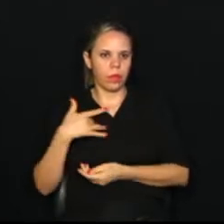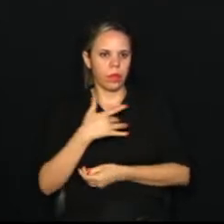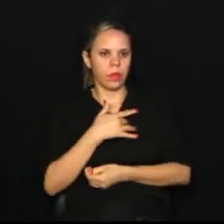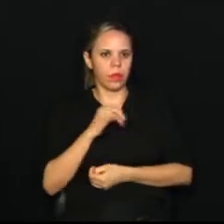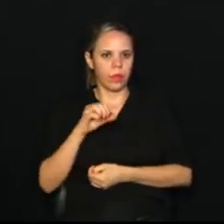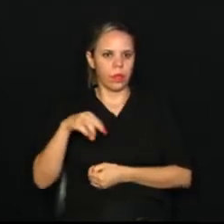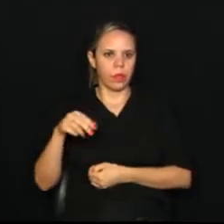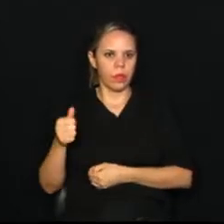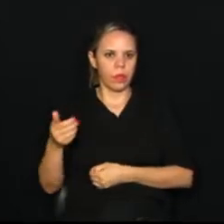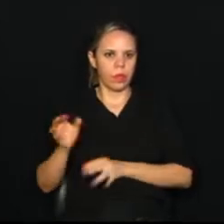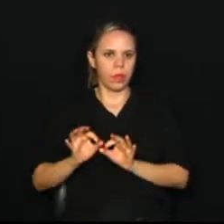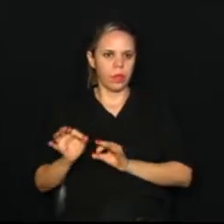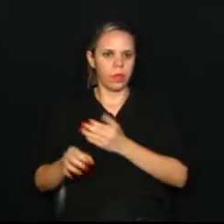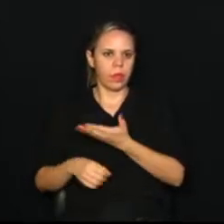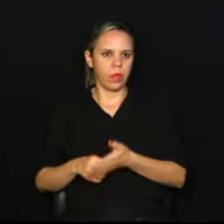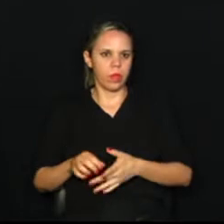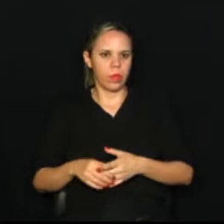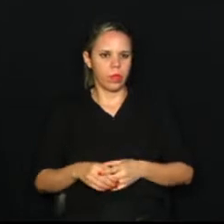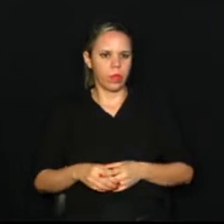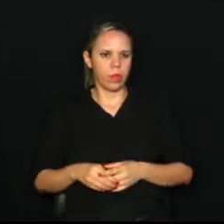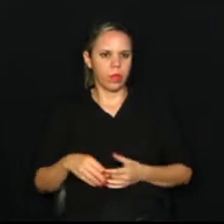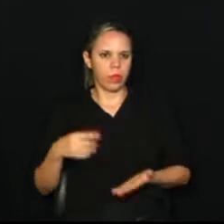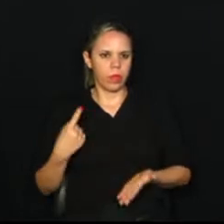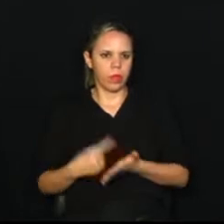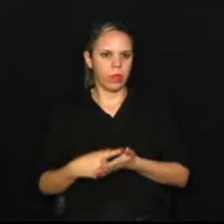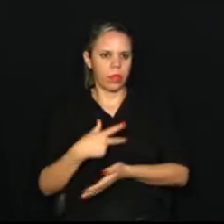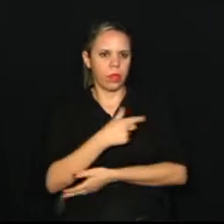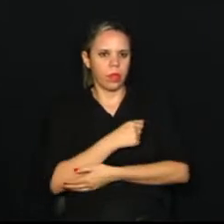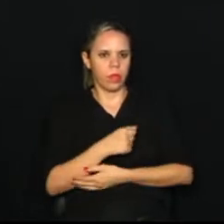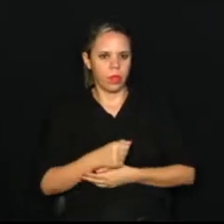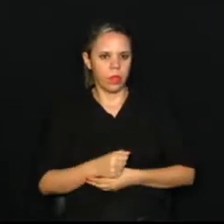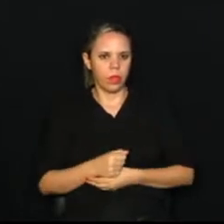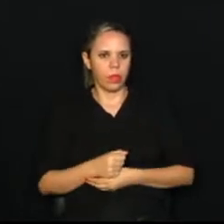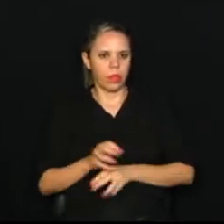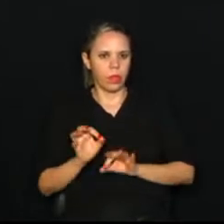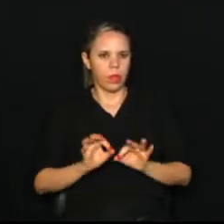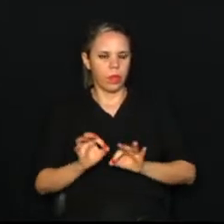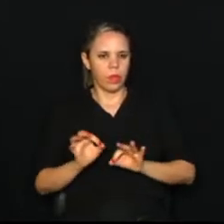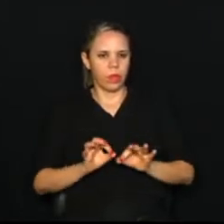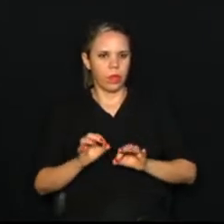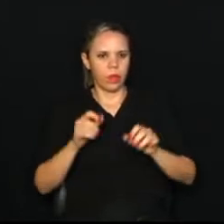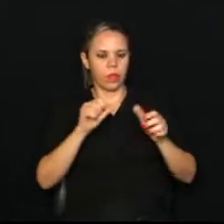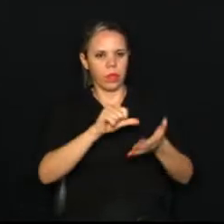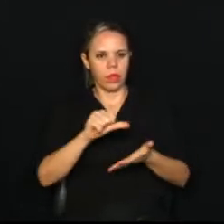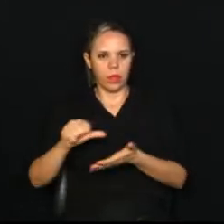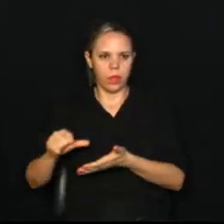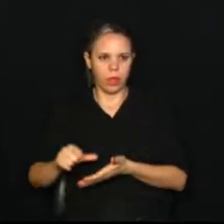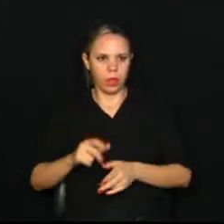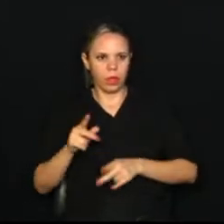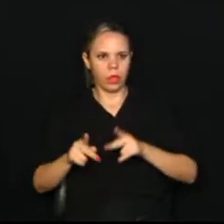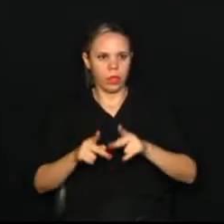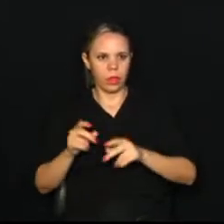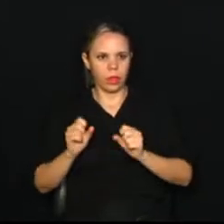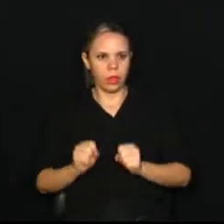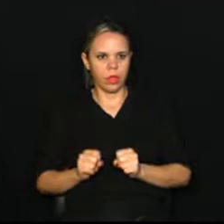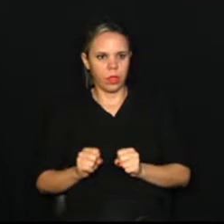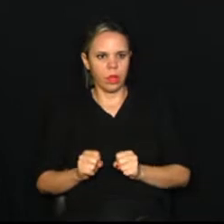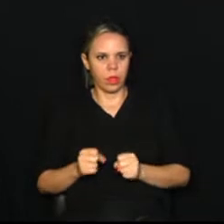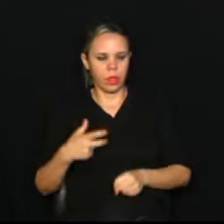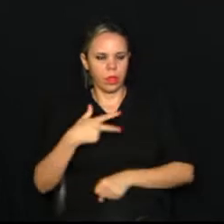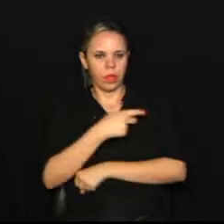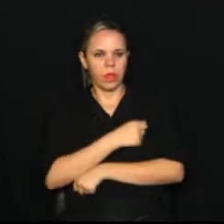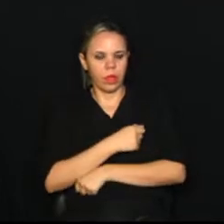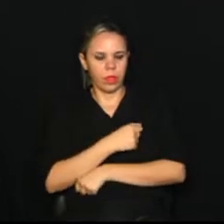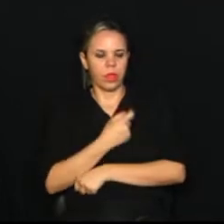IMA prepararam a agenda de vacinação e prepararam os locais para que as pessoas possam ser